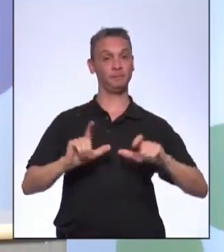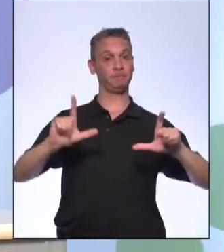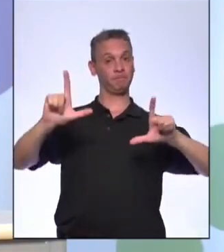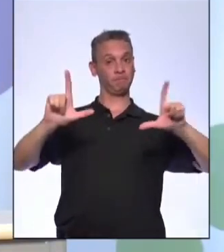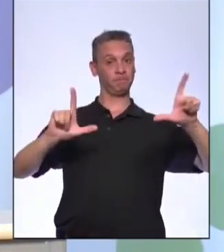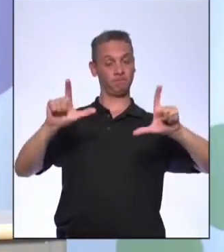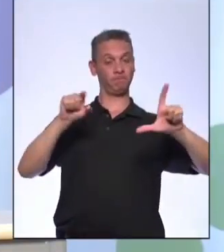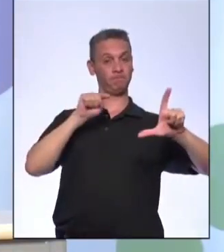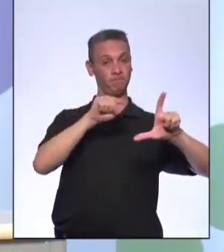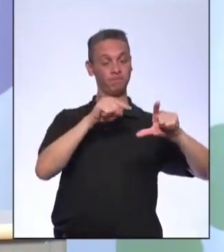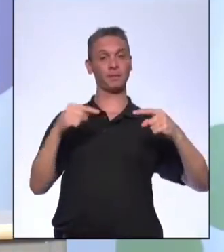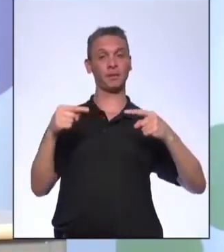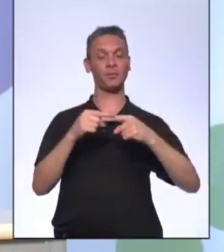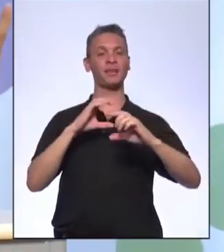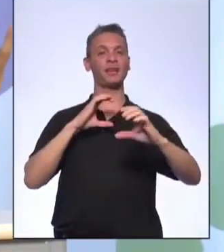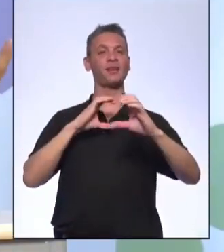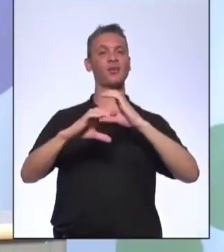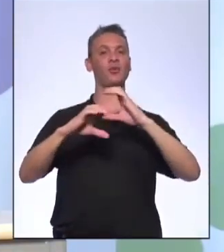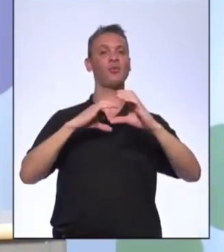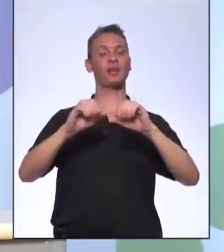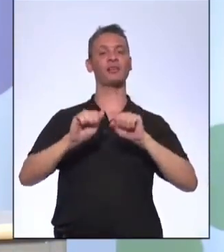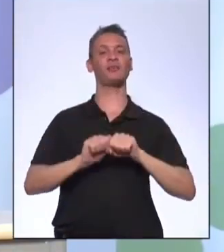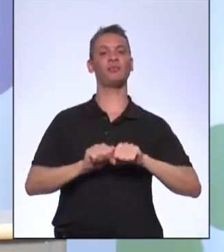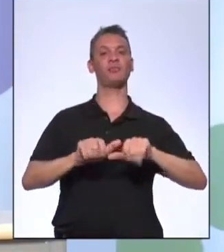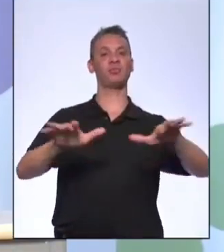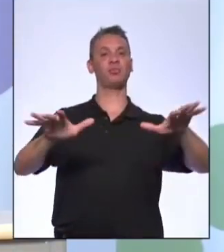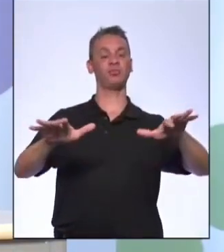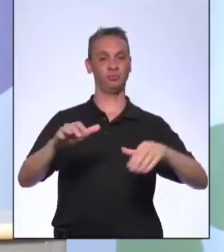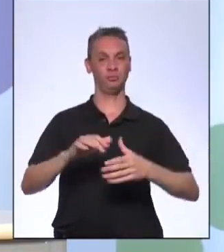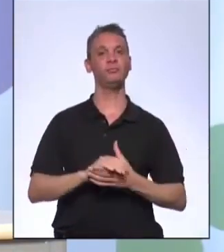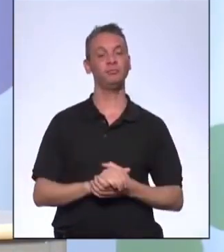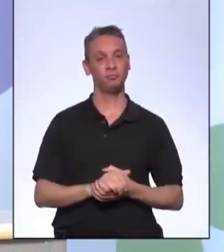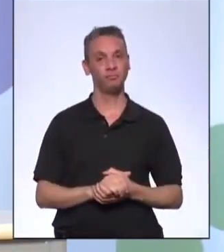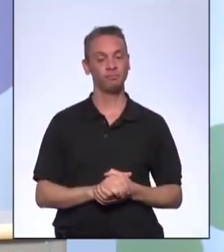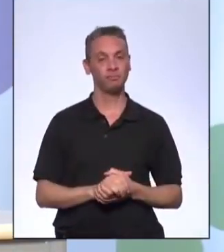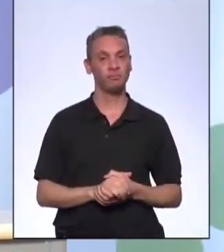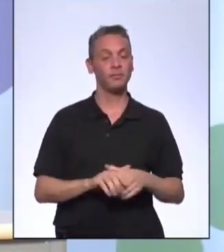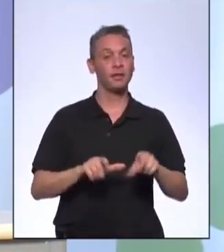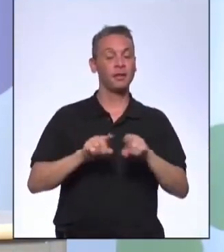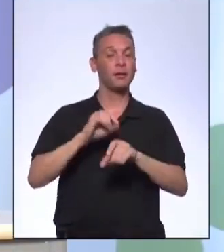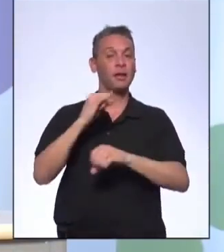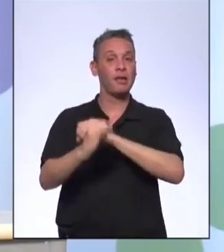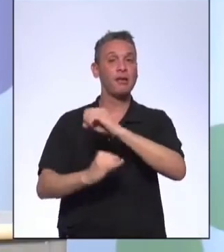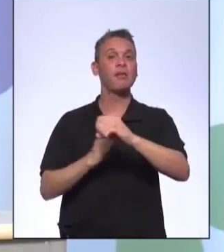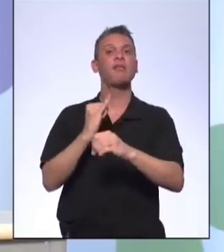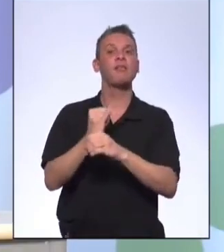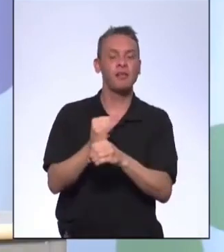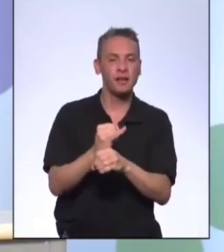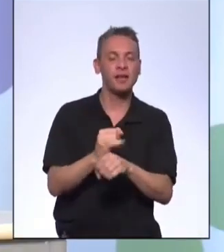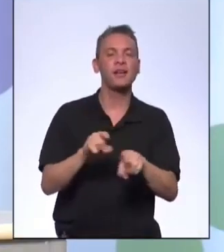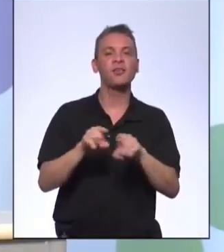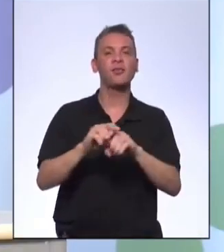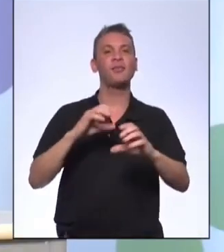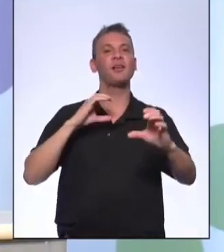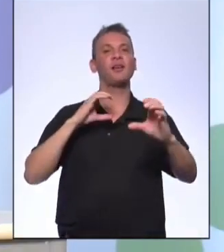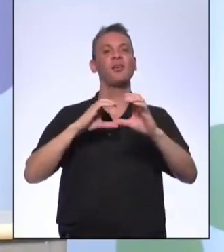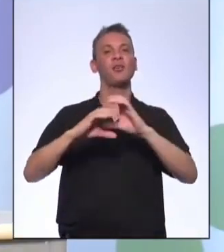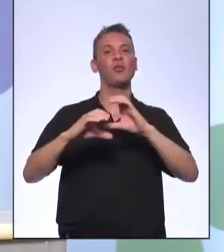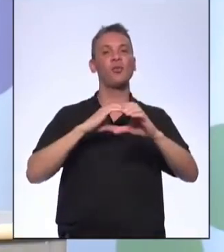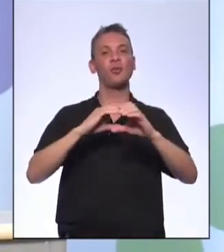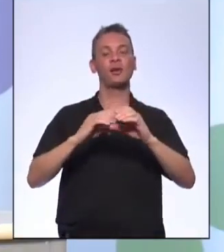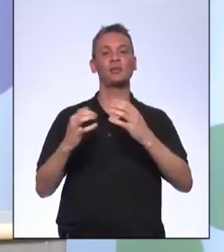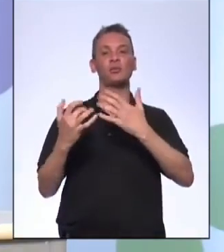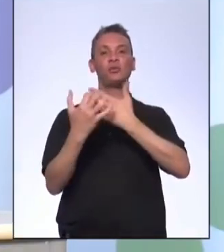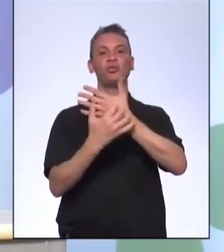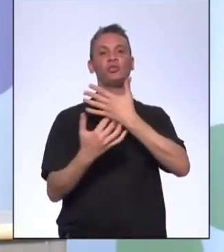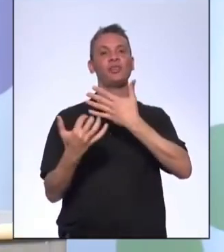faz parte dos meios de comunicação de massa, né? E a internet dos meios de comunicação que são